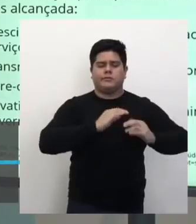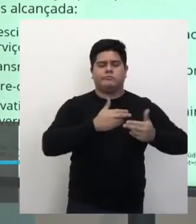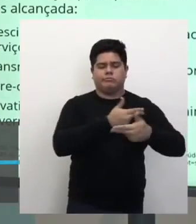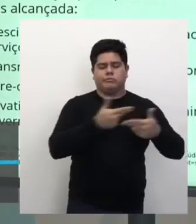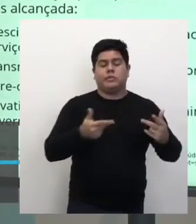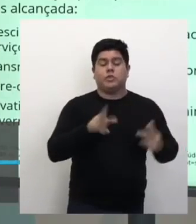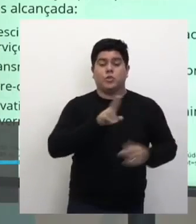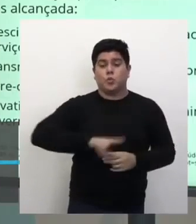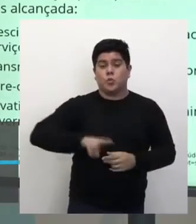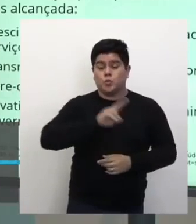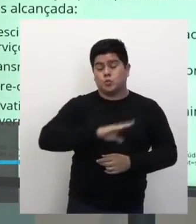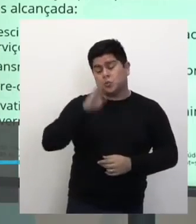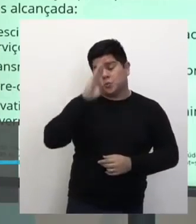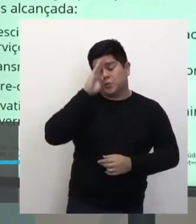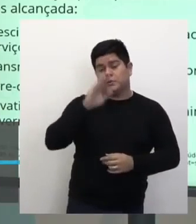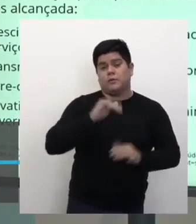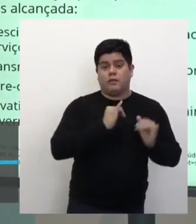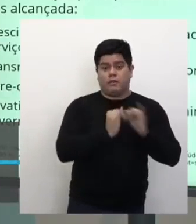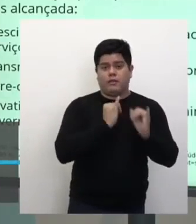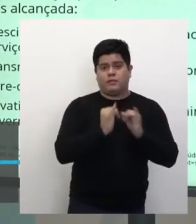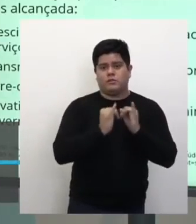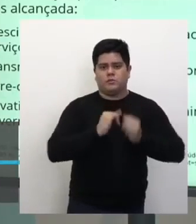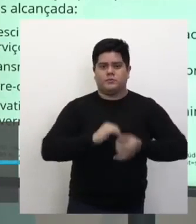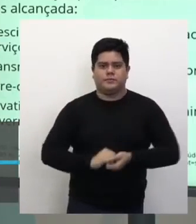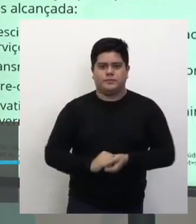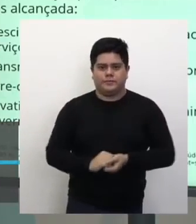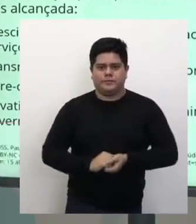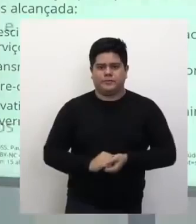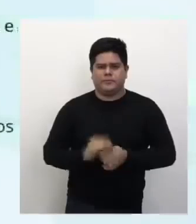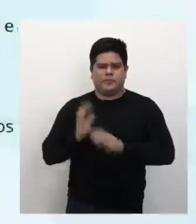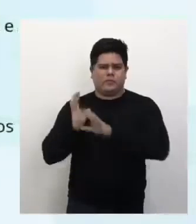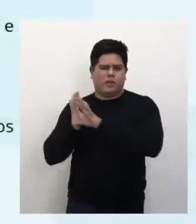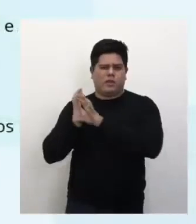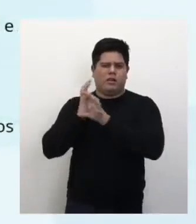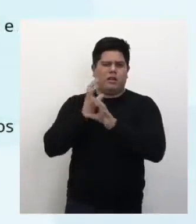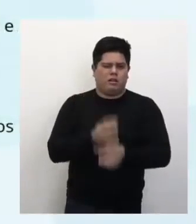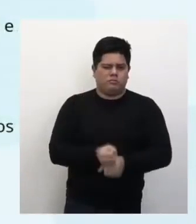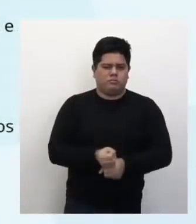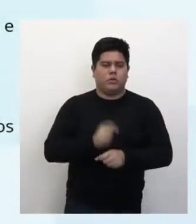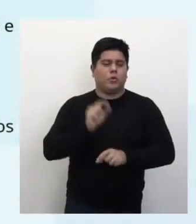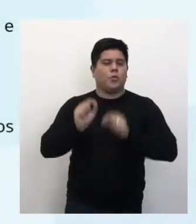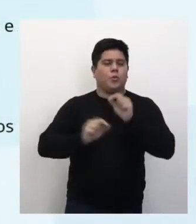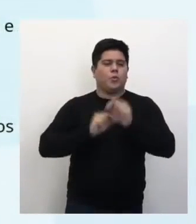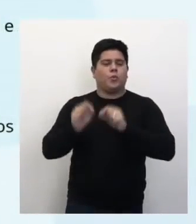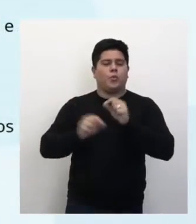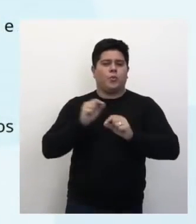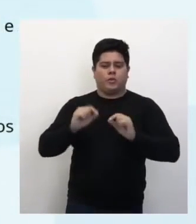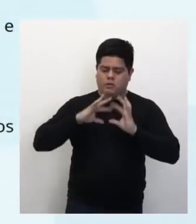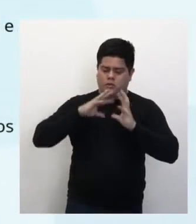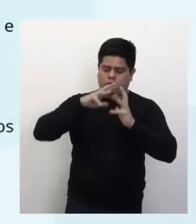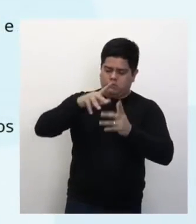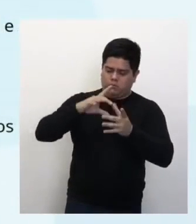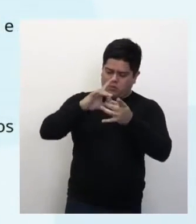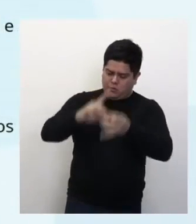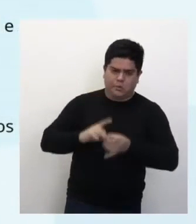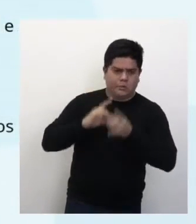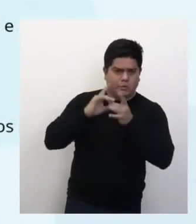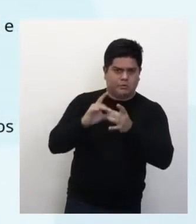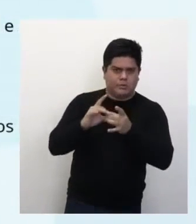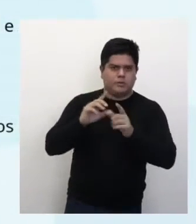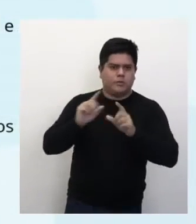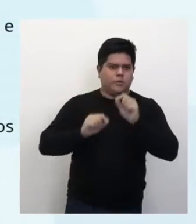principalmente o uso da internet, tá certo? Vamos dar uma revisadinha aí no que é a questão aí da globalização. Então, as